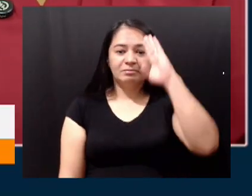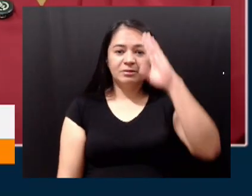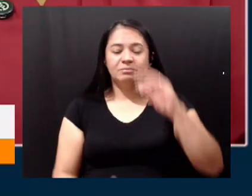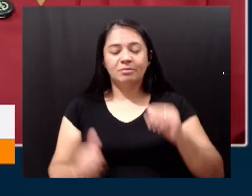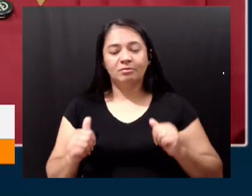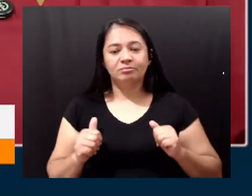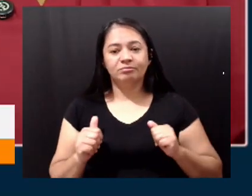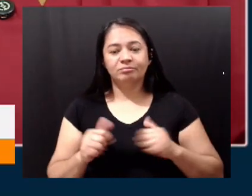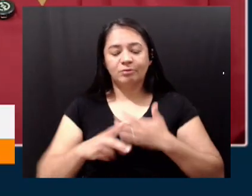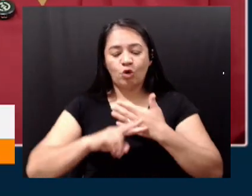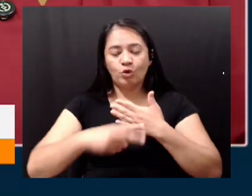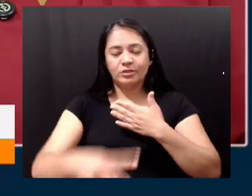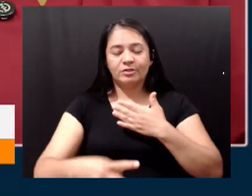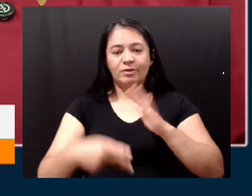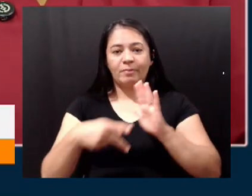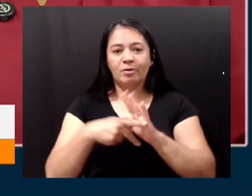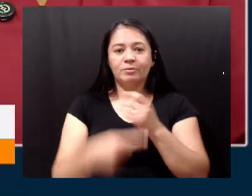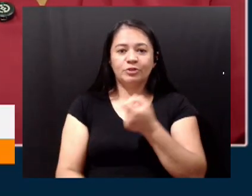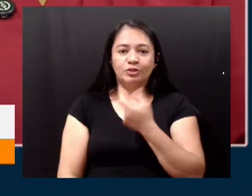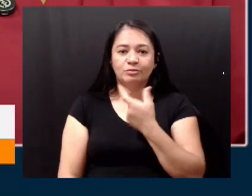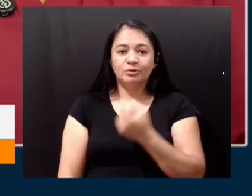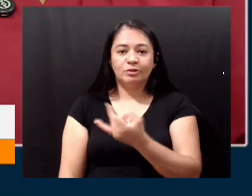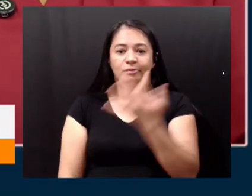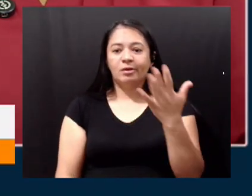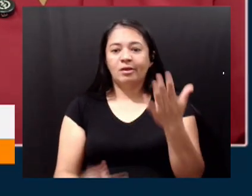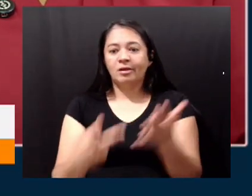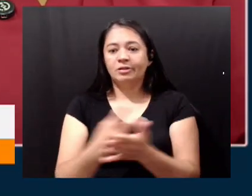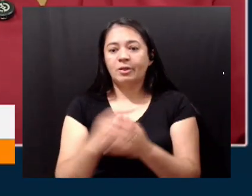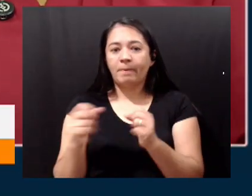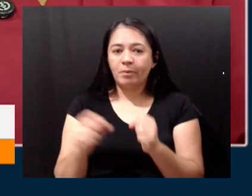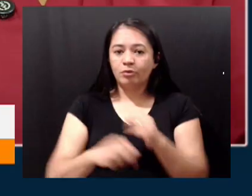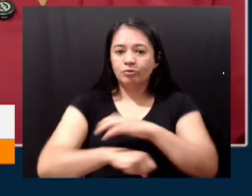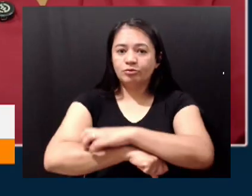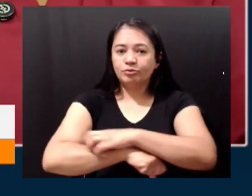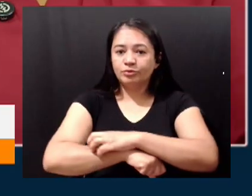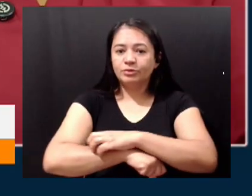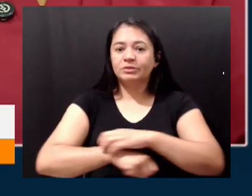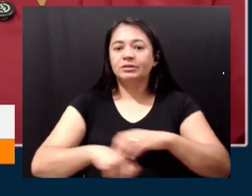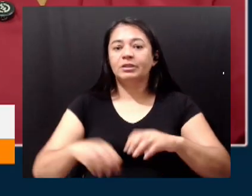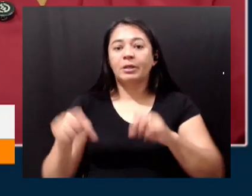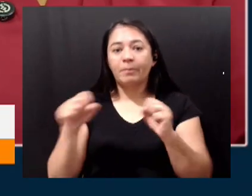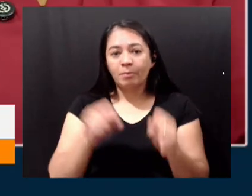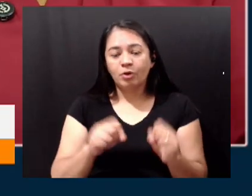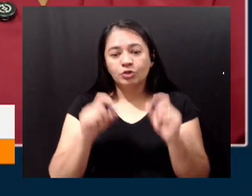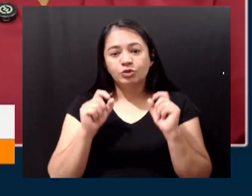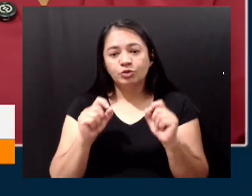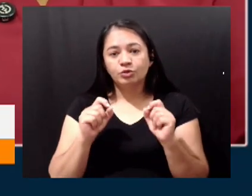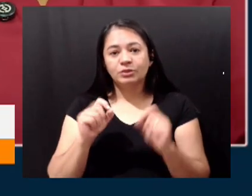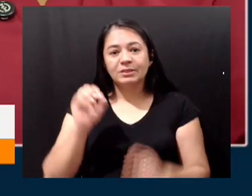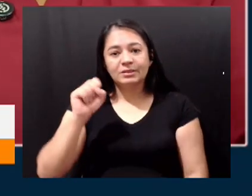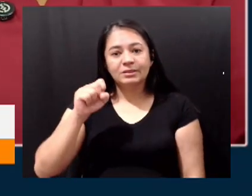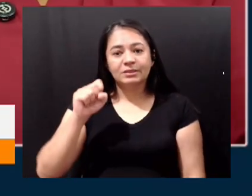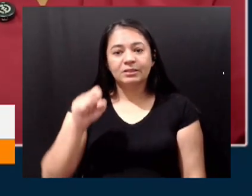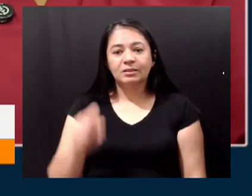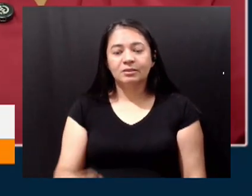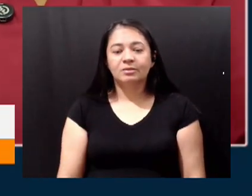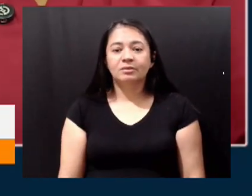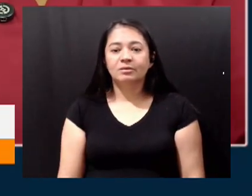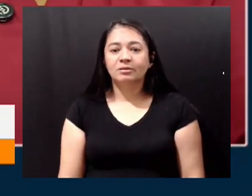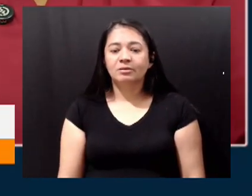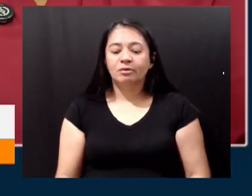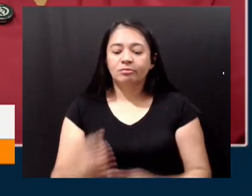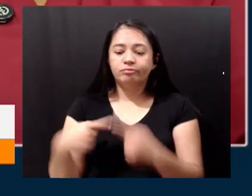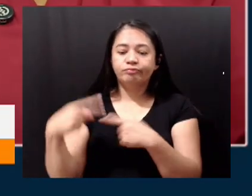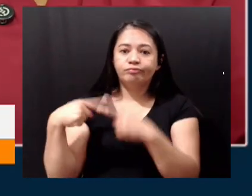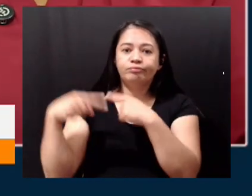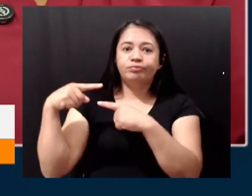de ingestão de medicamento pode ser uma alergia. Sim. E a alergia pode sim, ela, evoluir e levar a óbito,